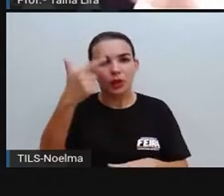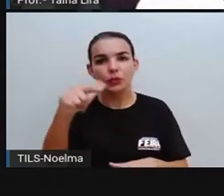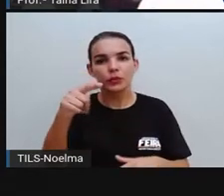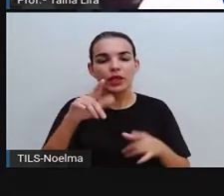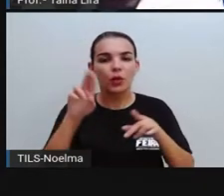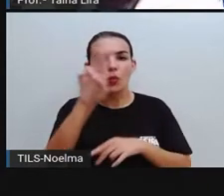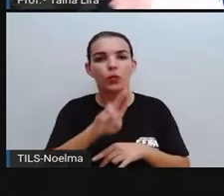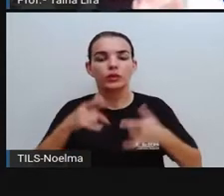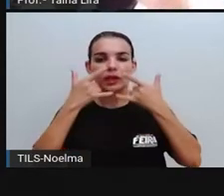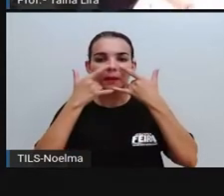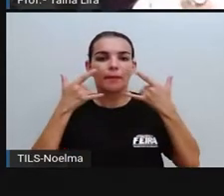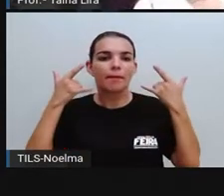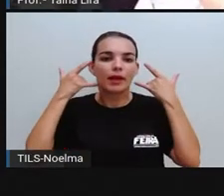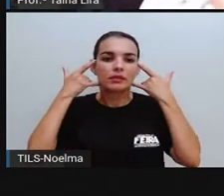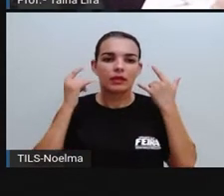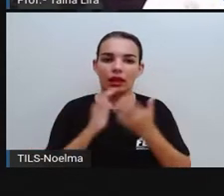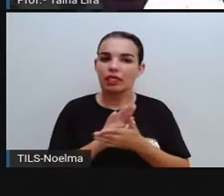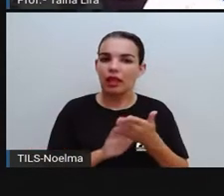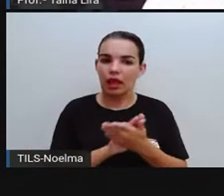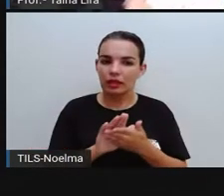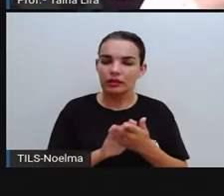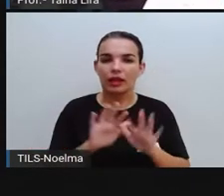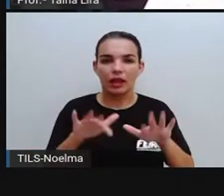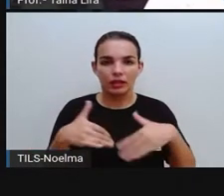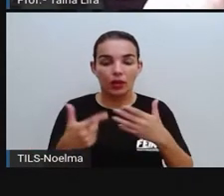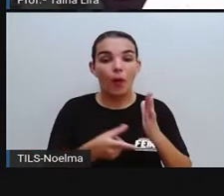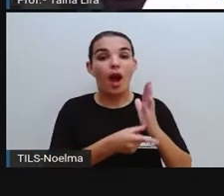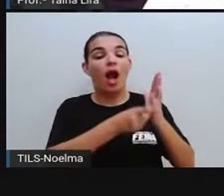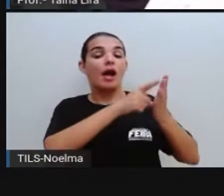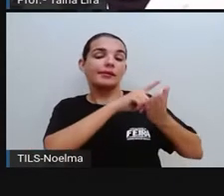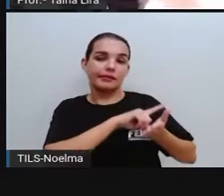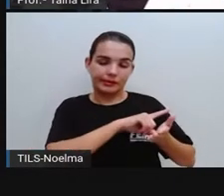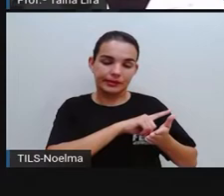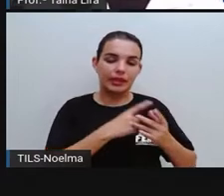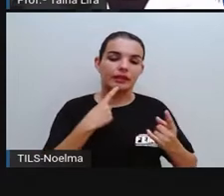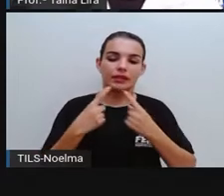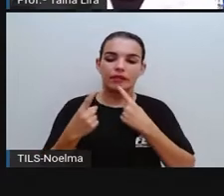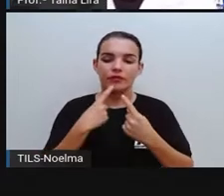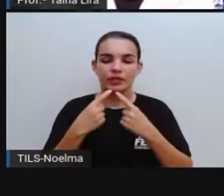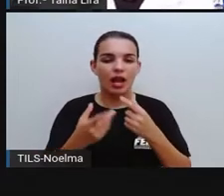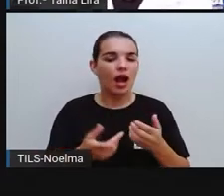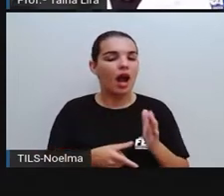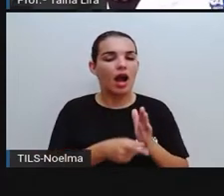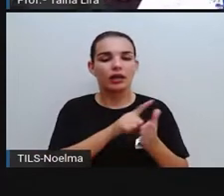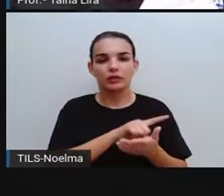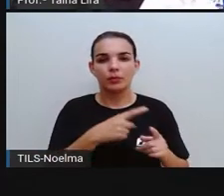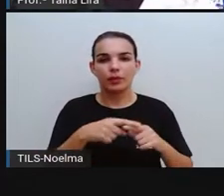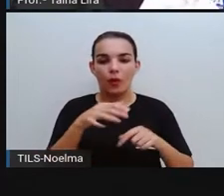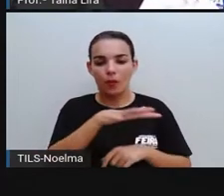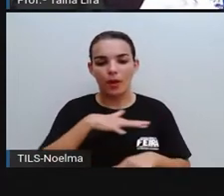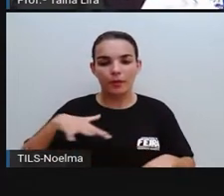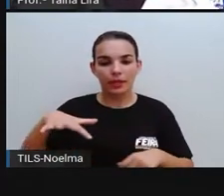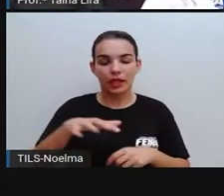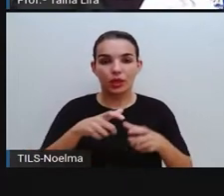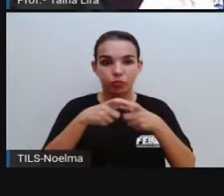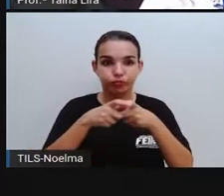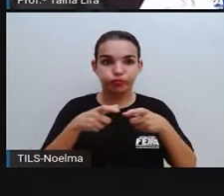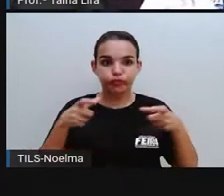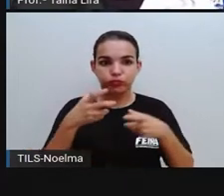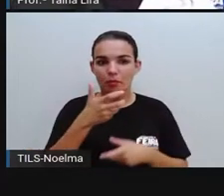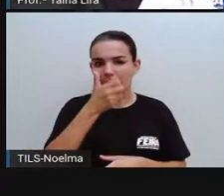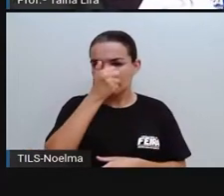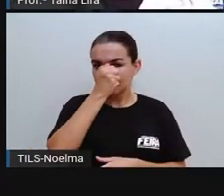sem máscara, tinha várias pessoas ali no mesmo ambiente, estava um ambiente cheio, mas